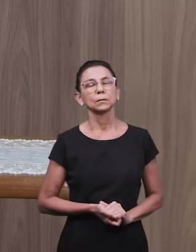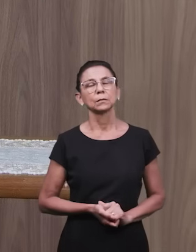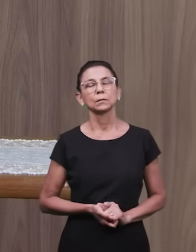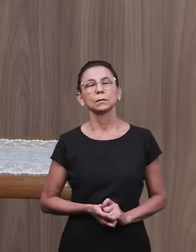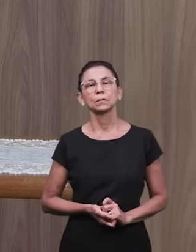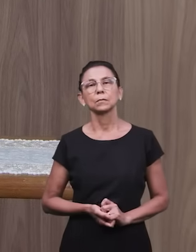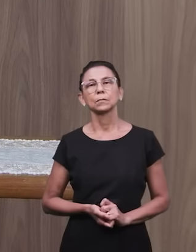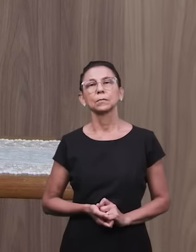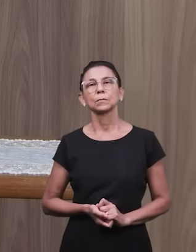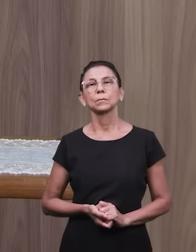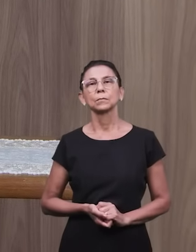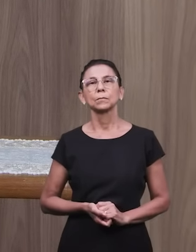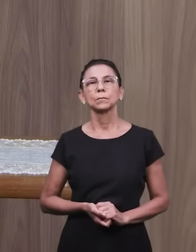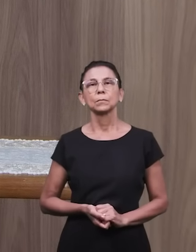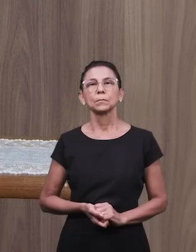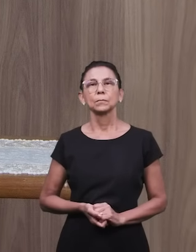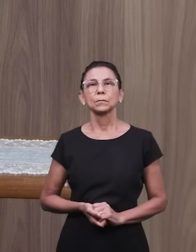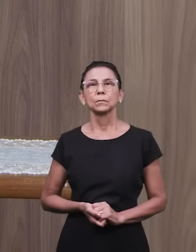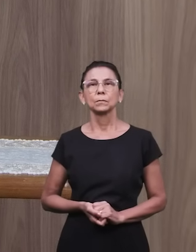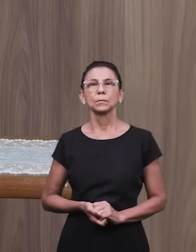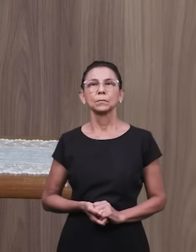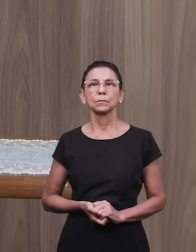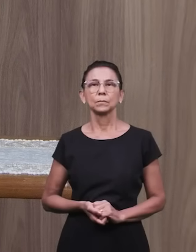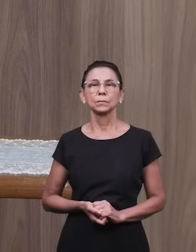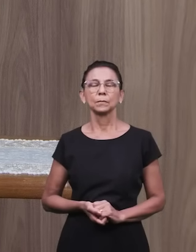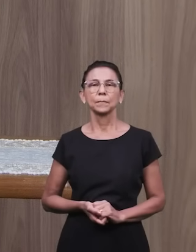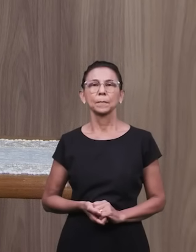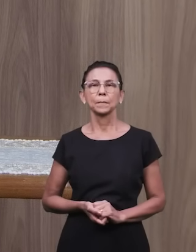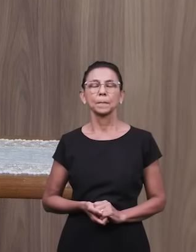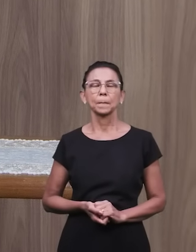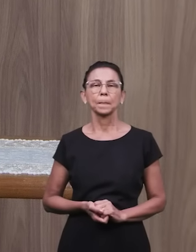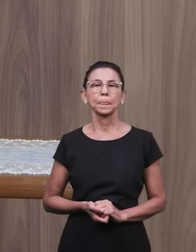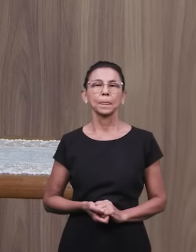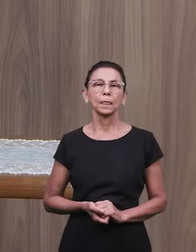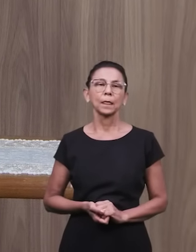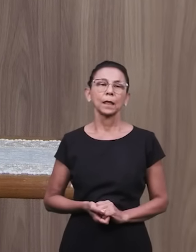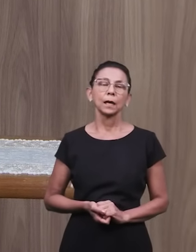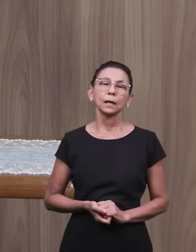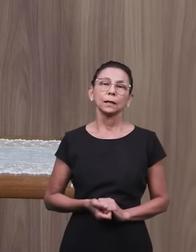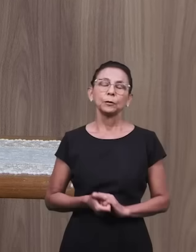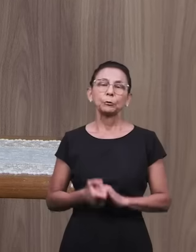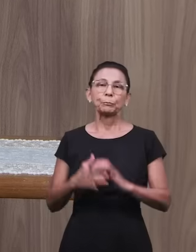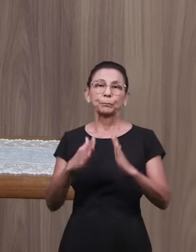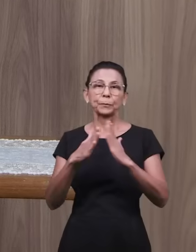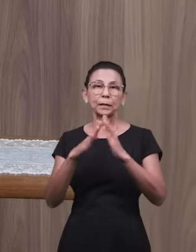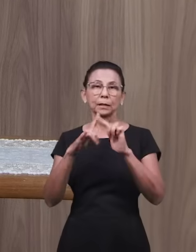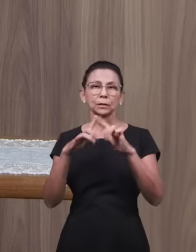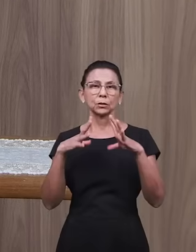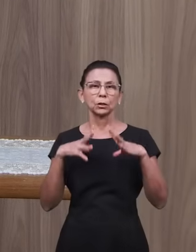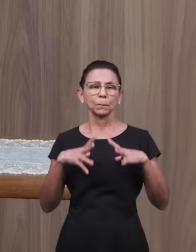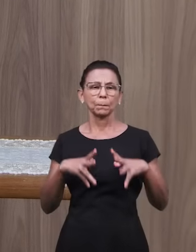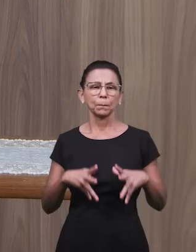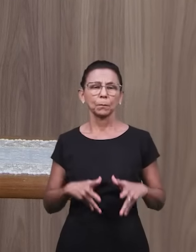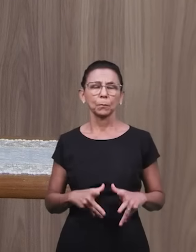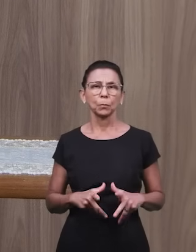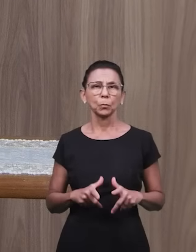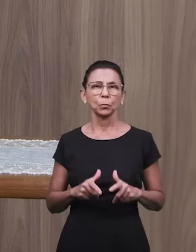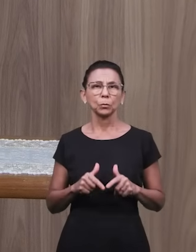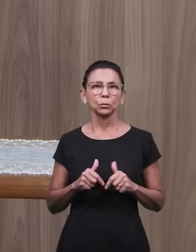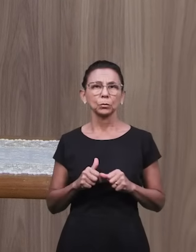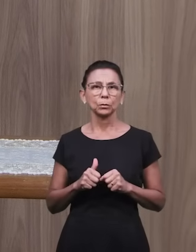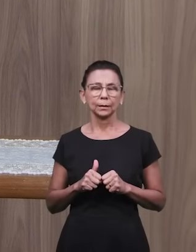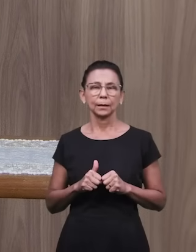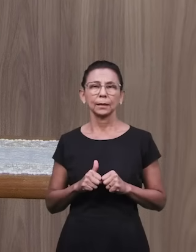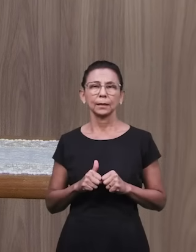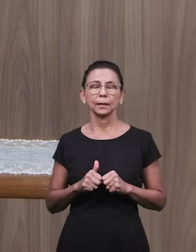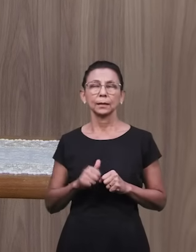essa igreja, ela era virgem. Por que ela era virgem? Porque ela era pura. Ela